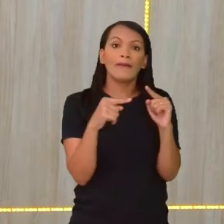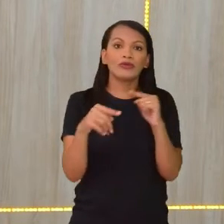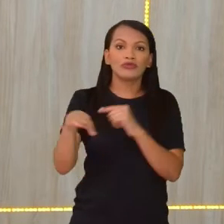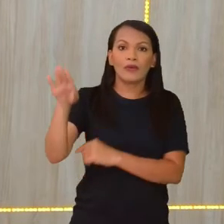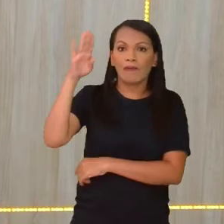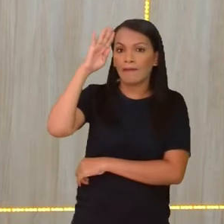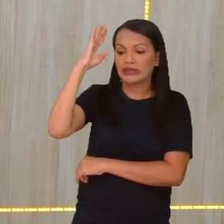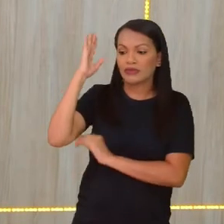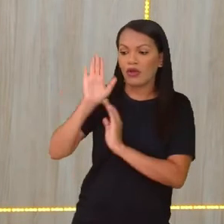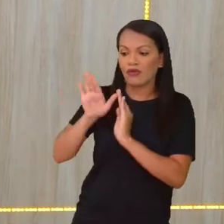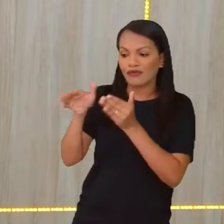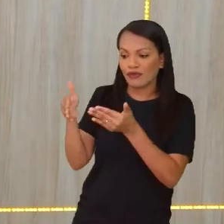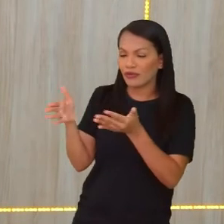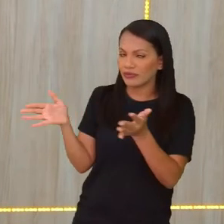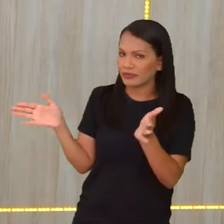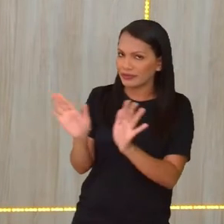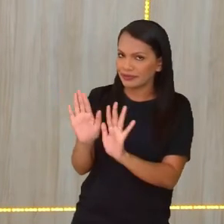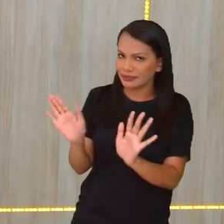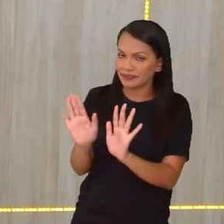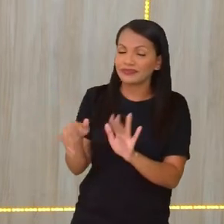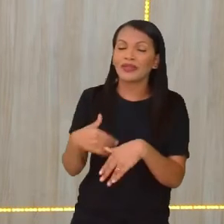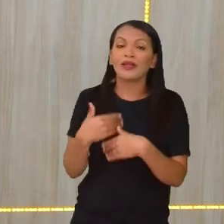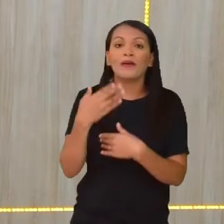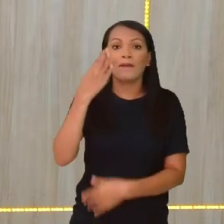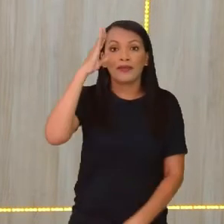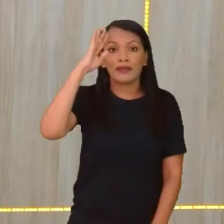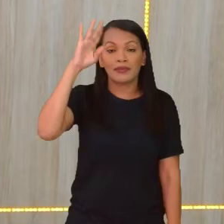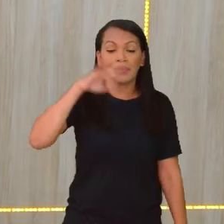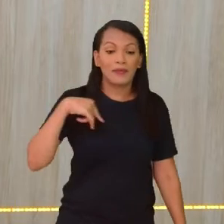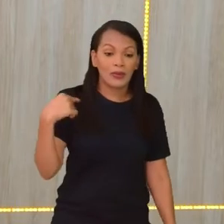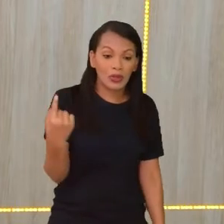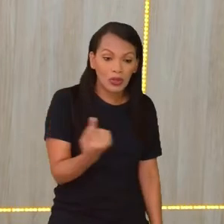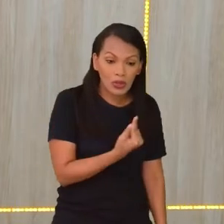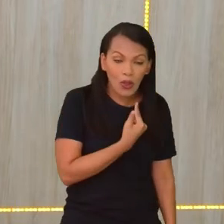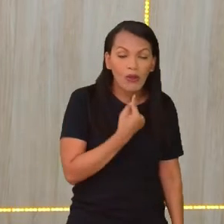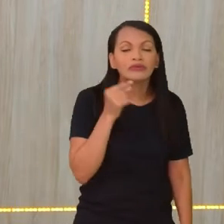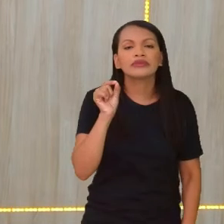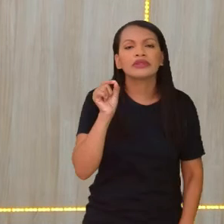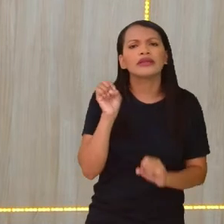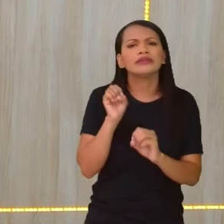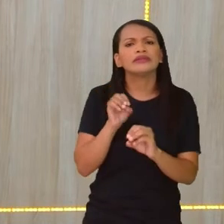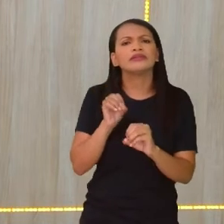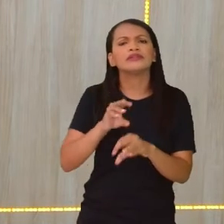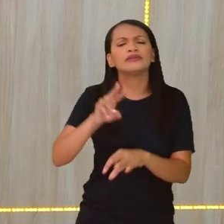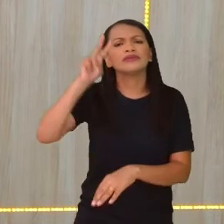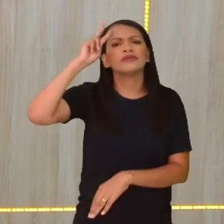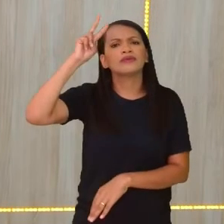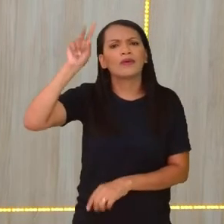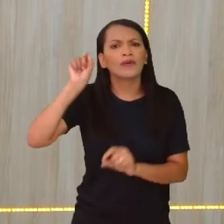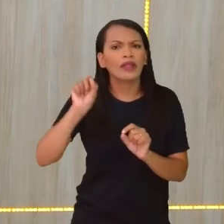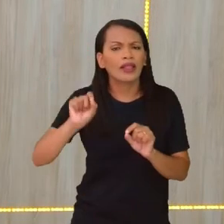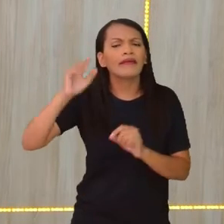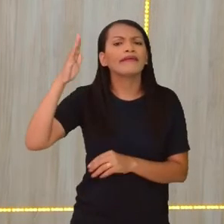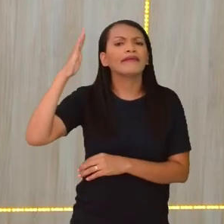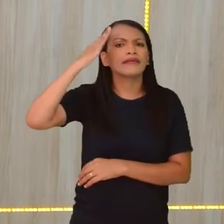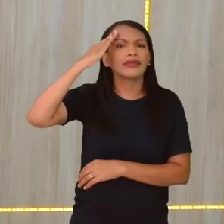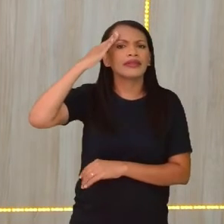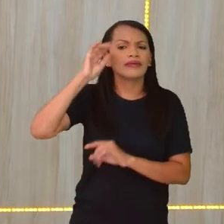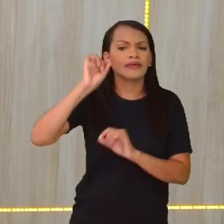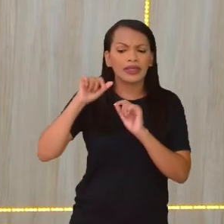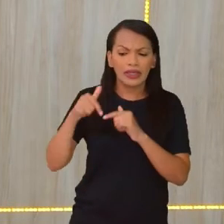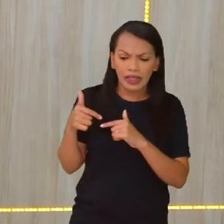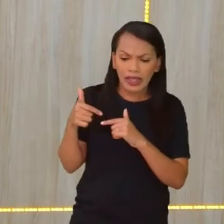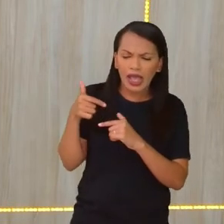principal quando a gente trabalha a história. O principal para a gente, quando a gente trabalha história, é, por exemplo, entender que a luta